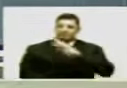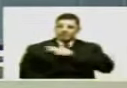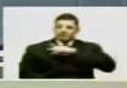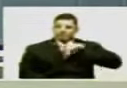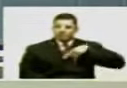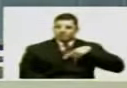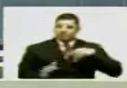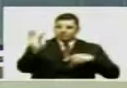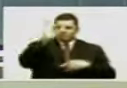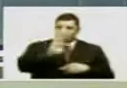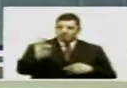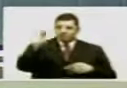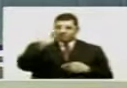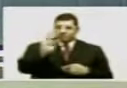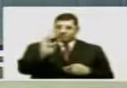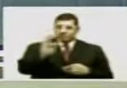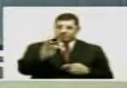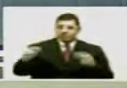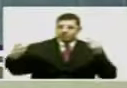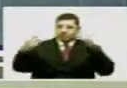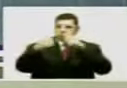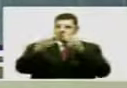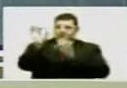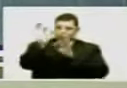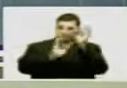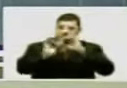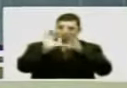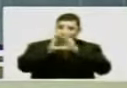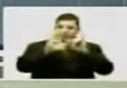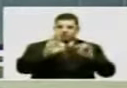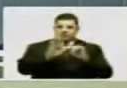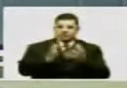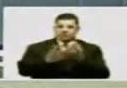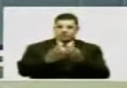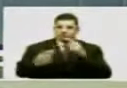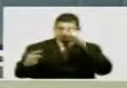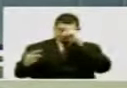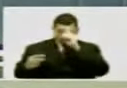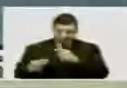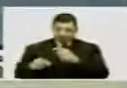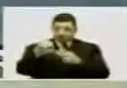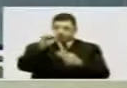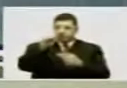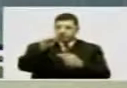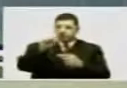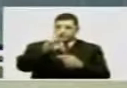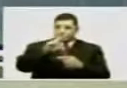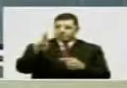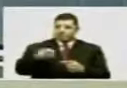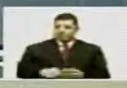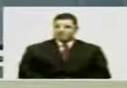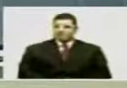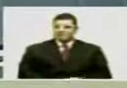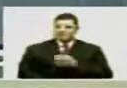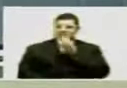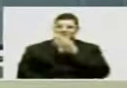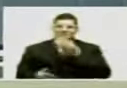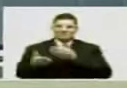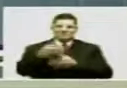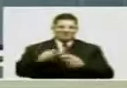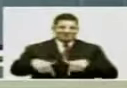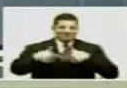na mesma oportunidade, referindo-se ao projeto de lei que autorizou os 800 milhões de reais, na